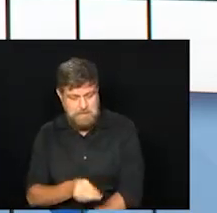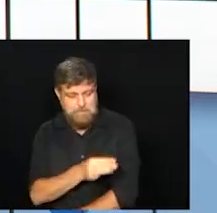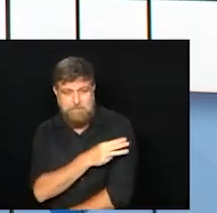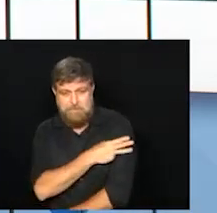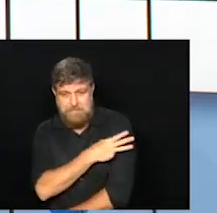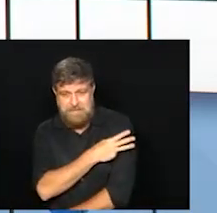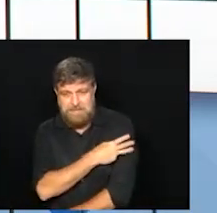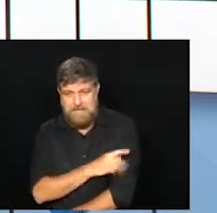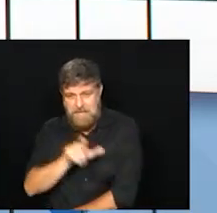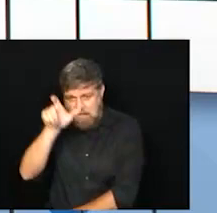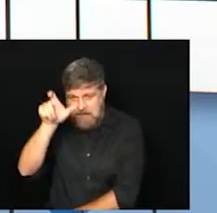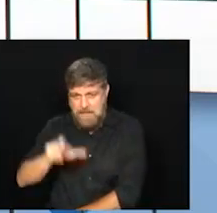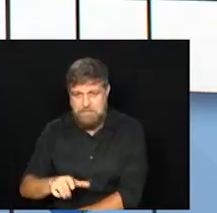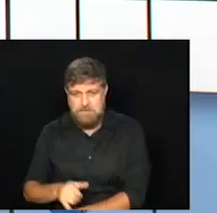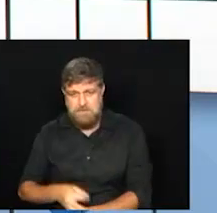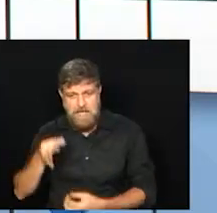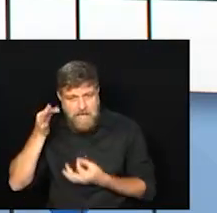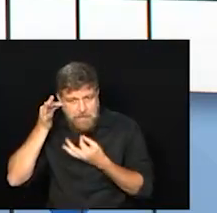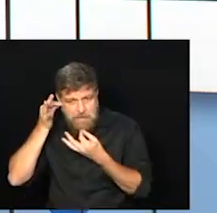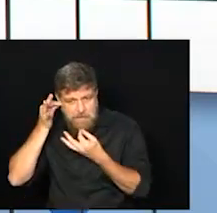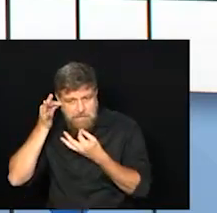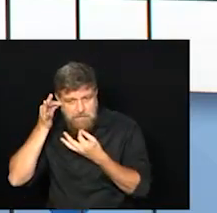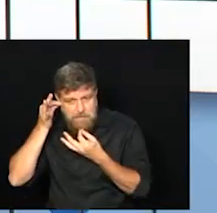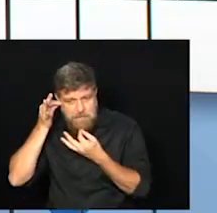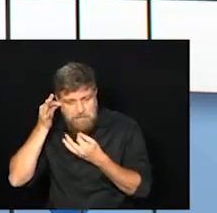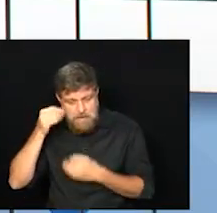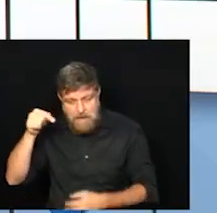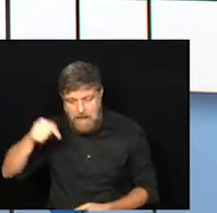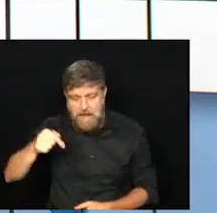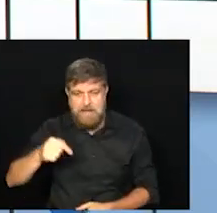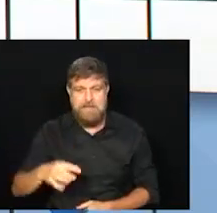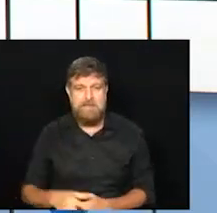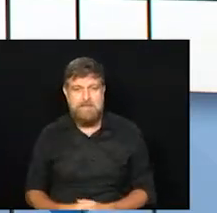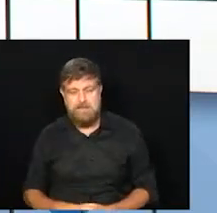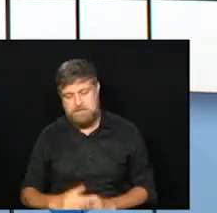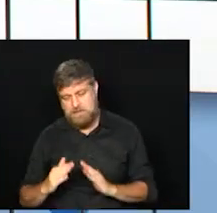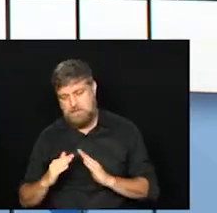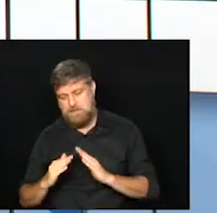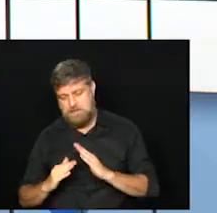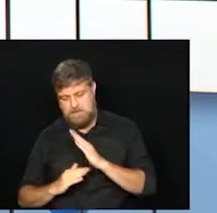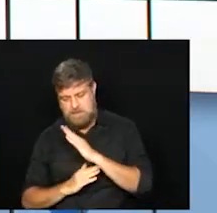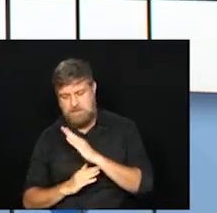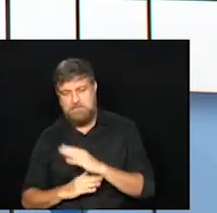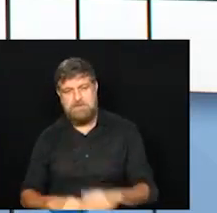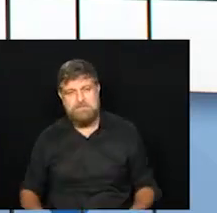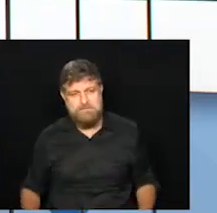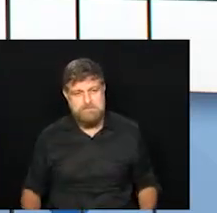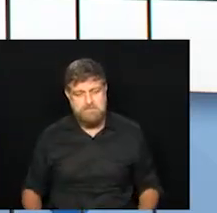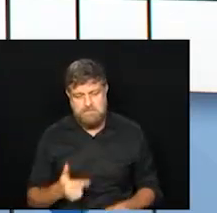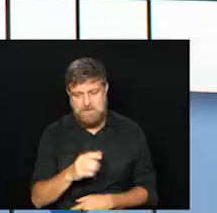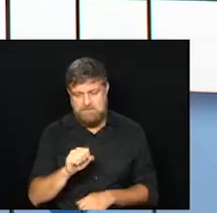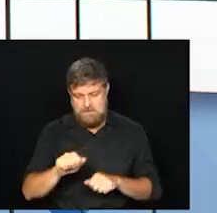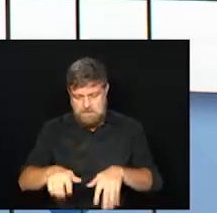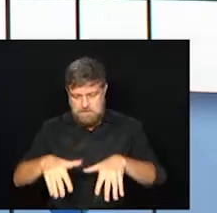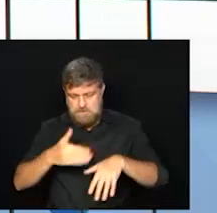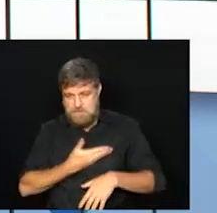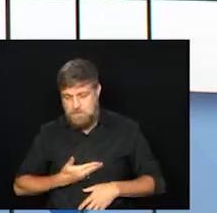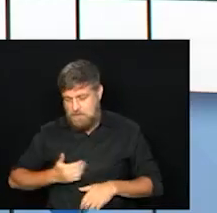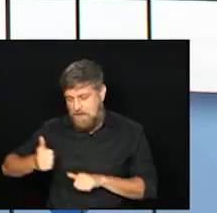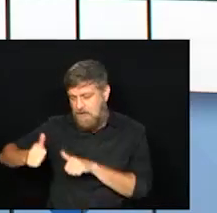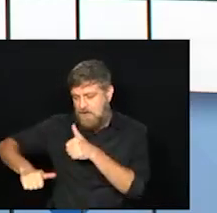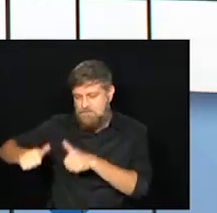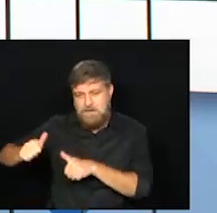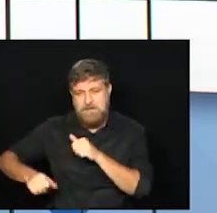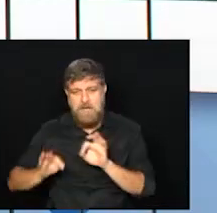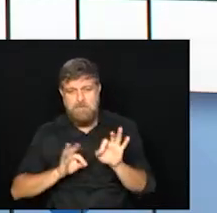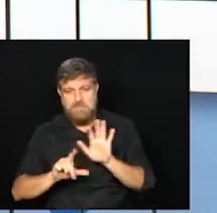o cargo de ouvidor da Câmara de Campinas. Na 21ª audiência pública, nós vamos ter a análise aí do projeto